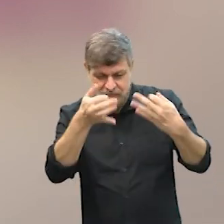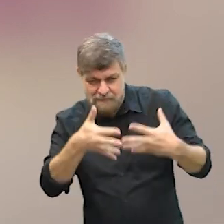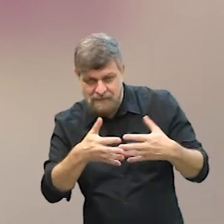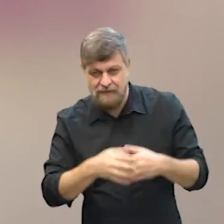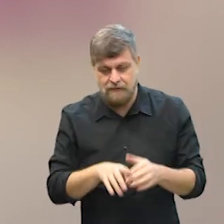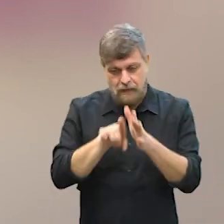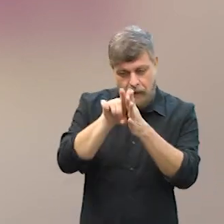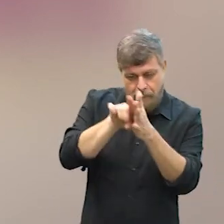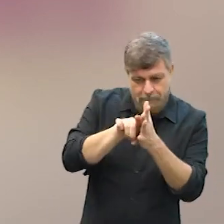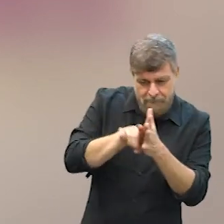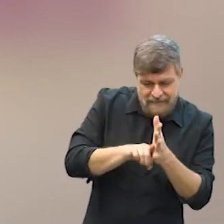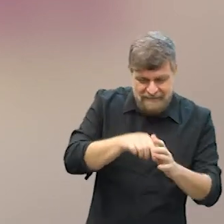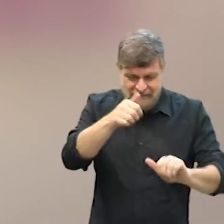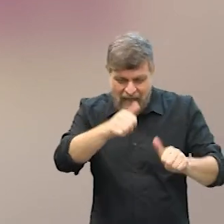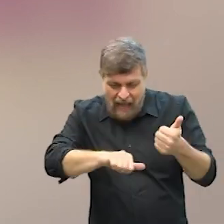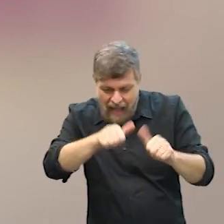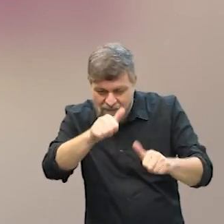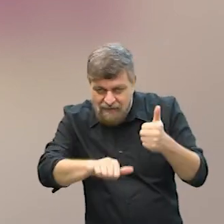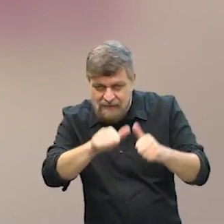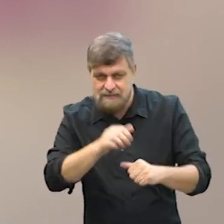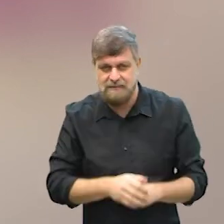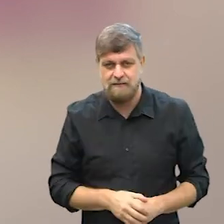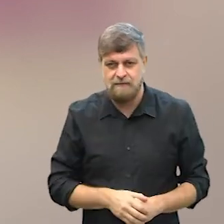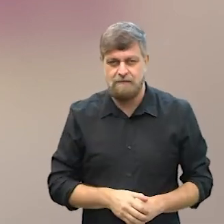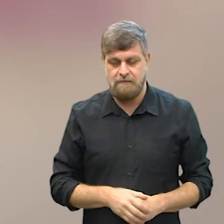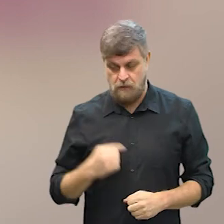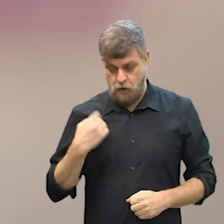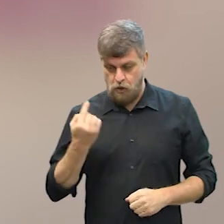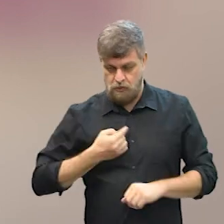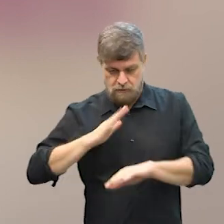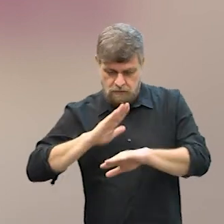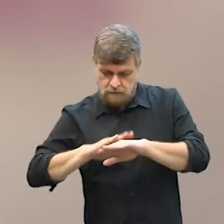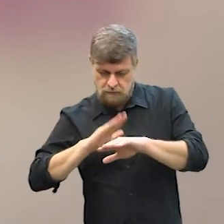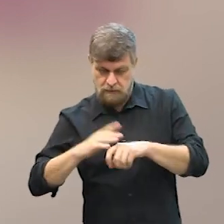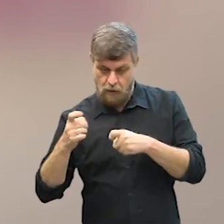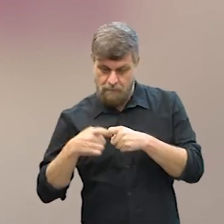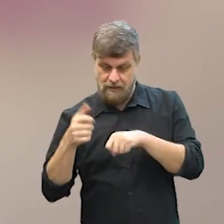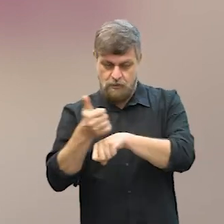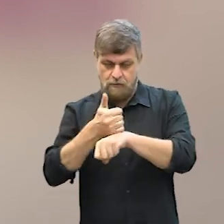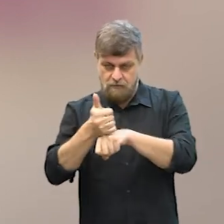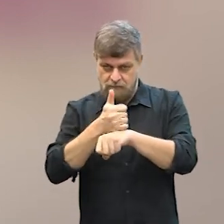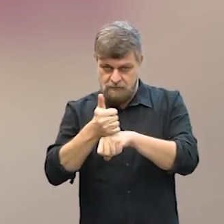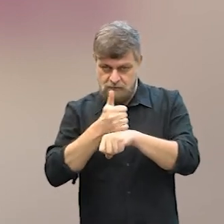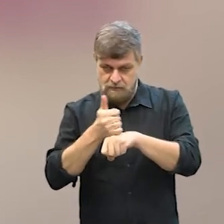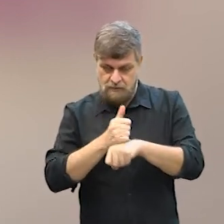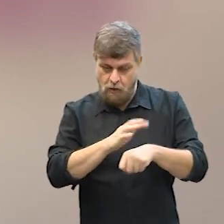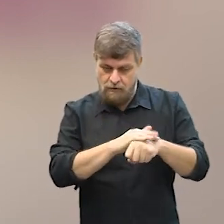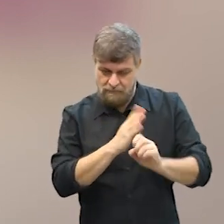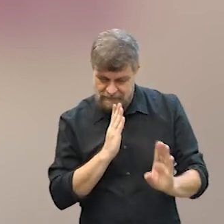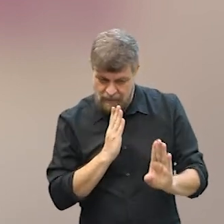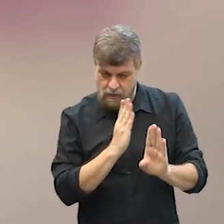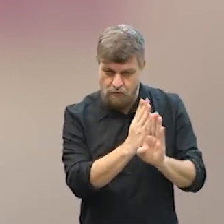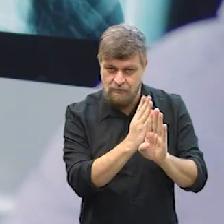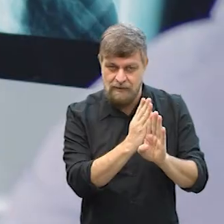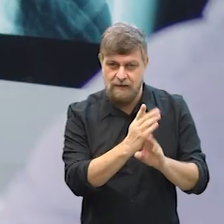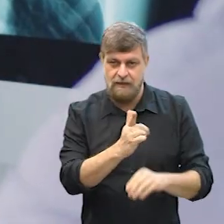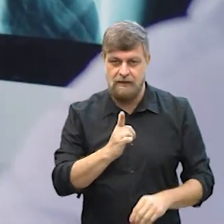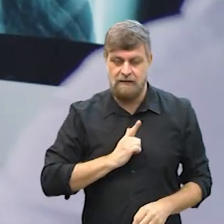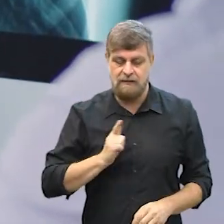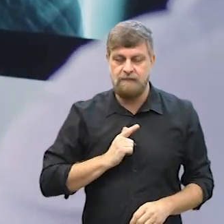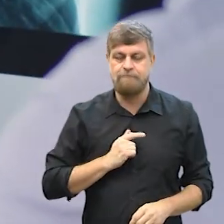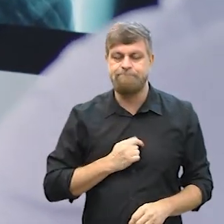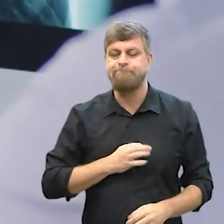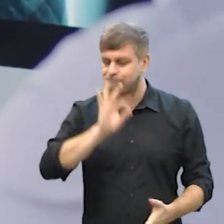os exames que se fazem que nós fazemos para identificar esta possibilidade e